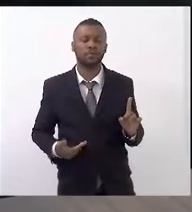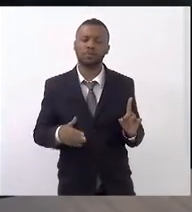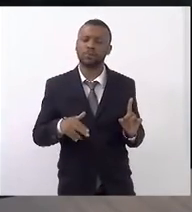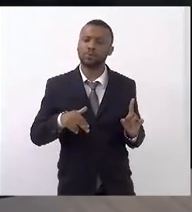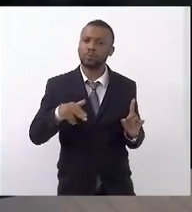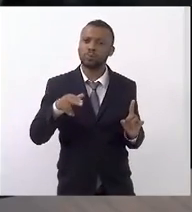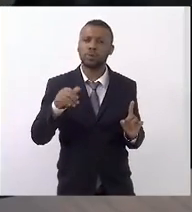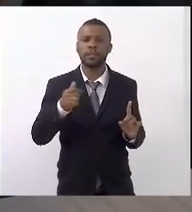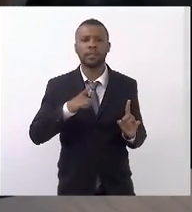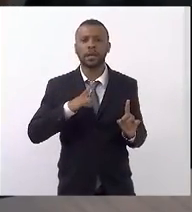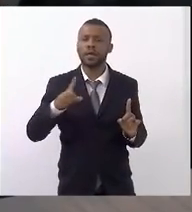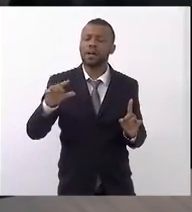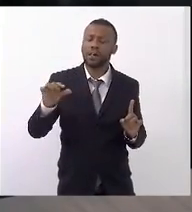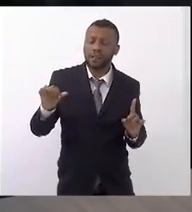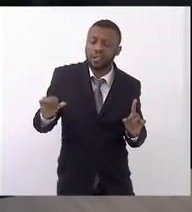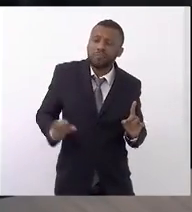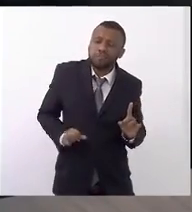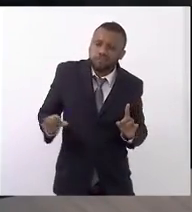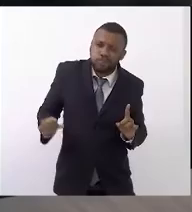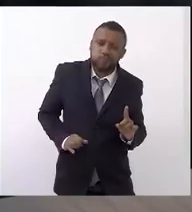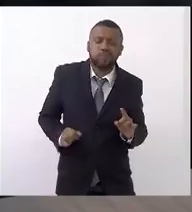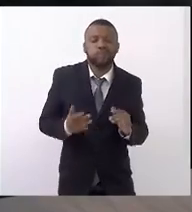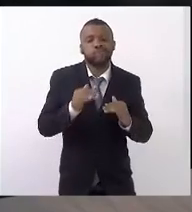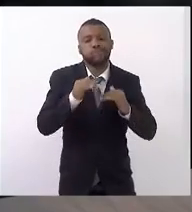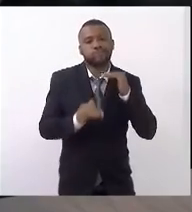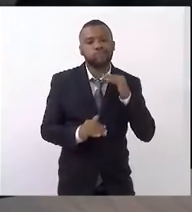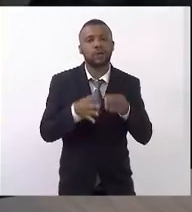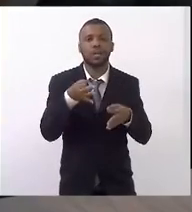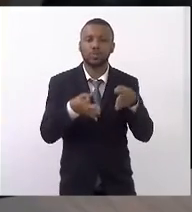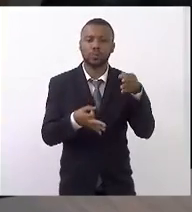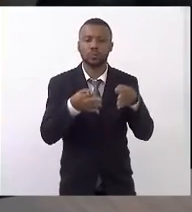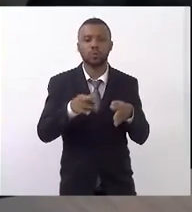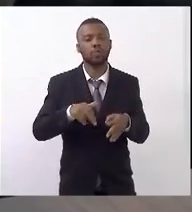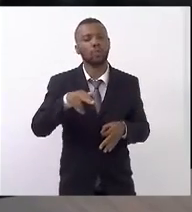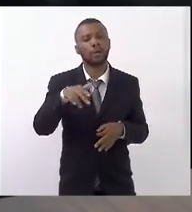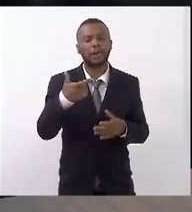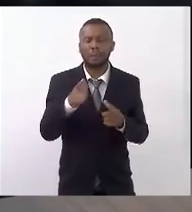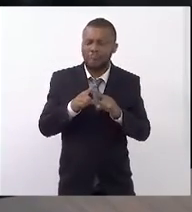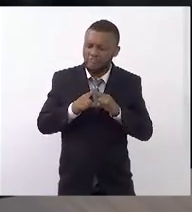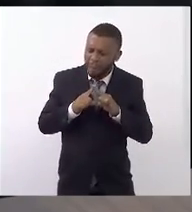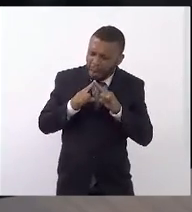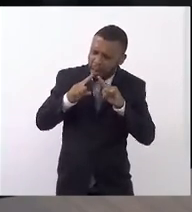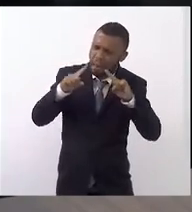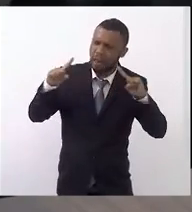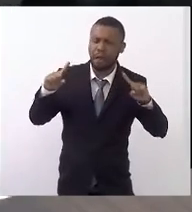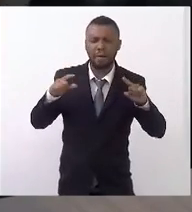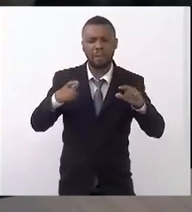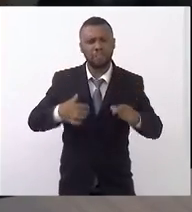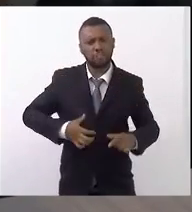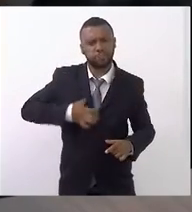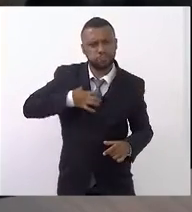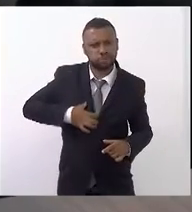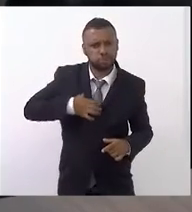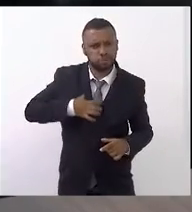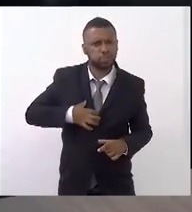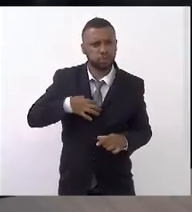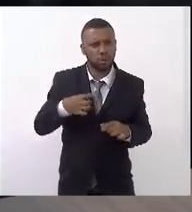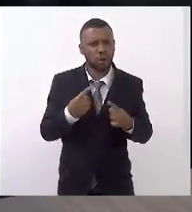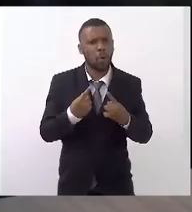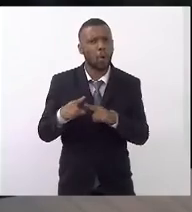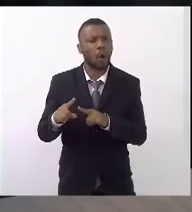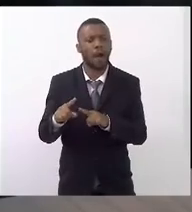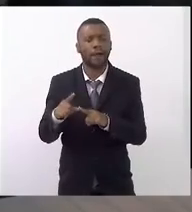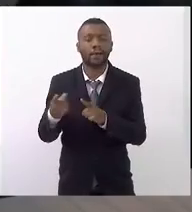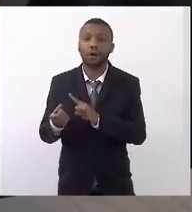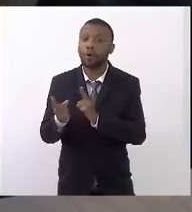embora tenha sofrido tamanha injustiça, jamais se revoltou, se rebelou contra esse estado. Muito pelo contrário,